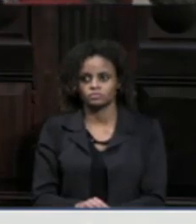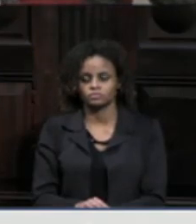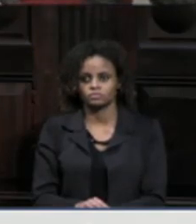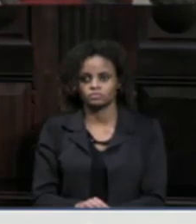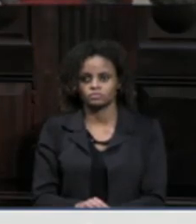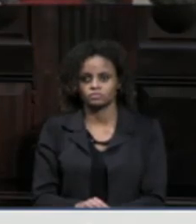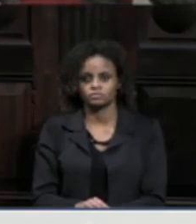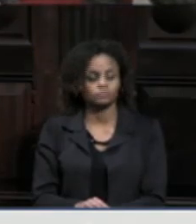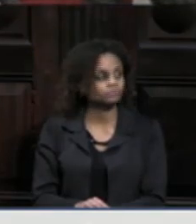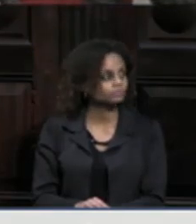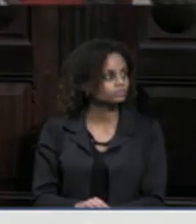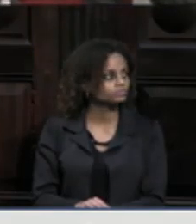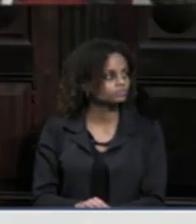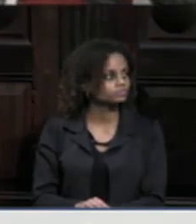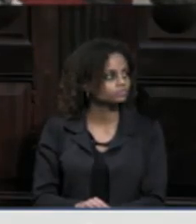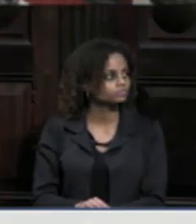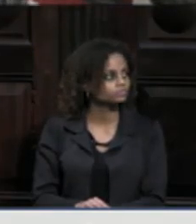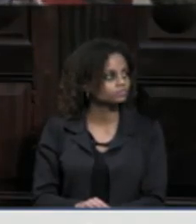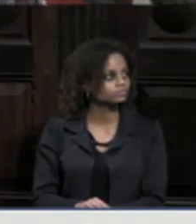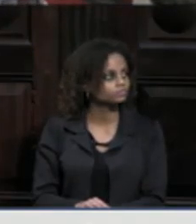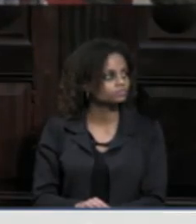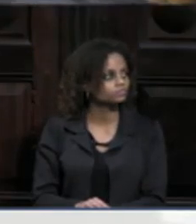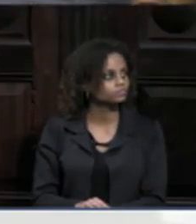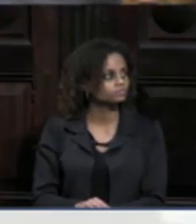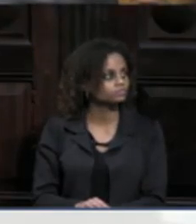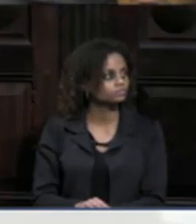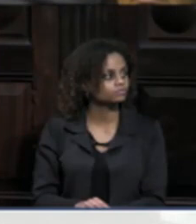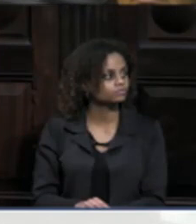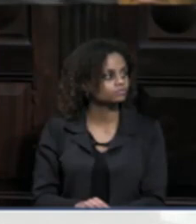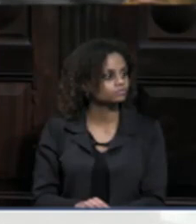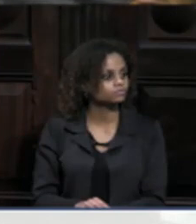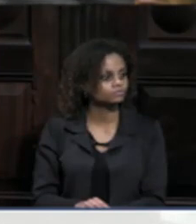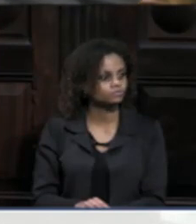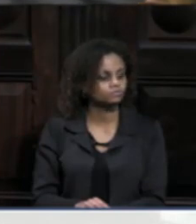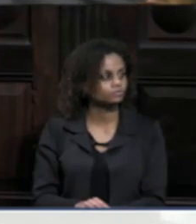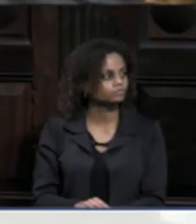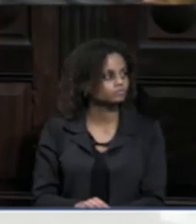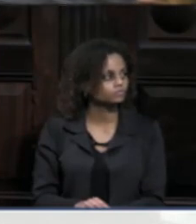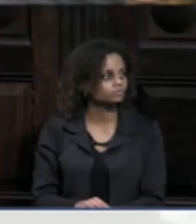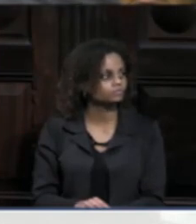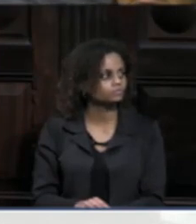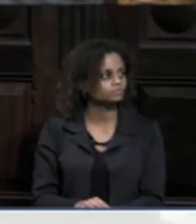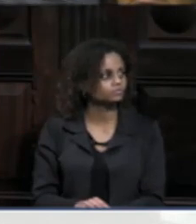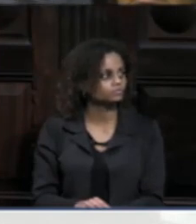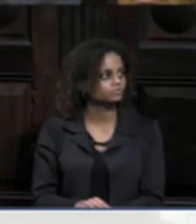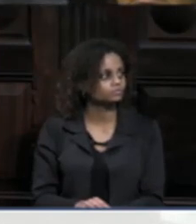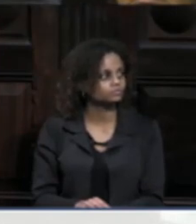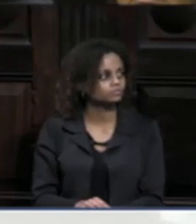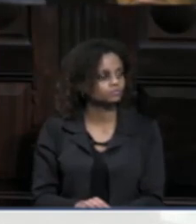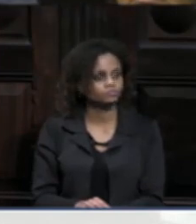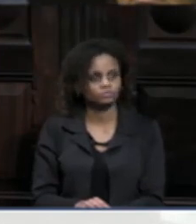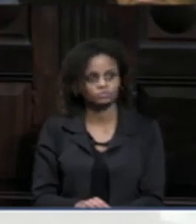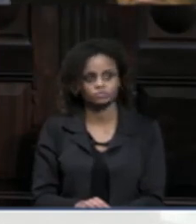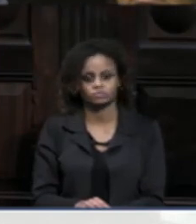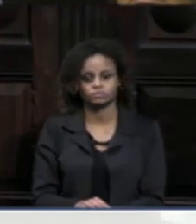A presidência pede atenção das galerias, possa dar continuidade aos trabalhos aqui no